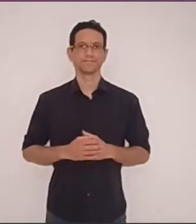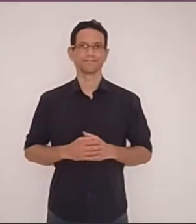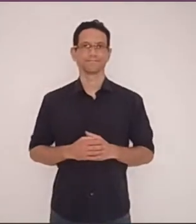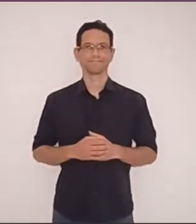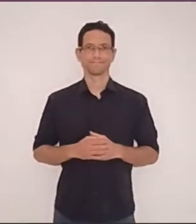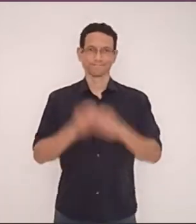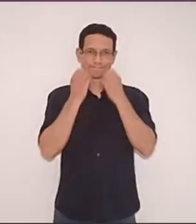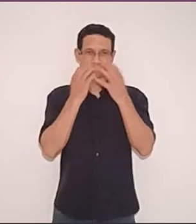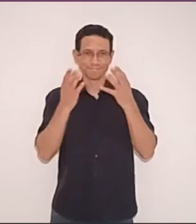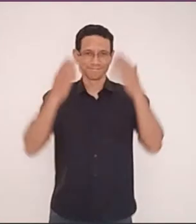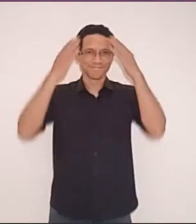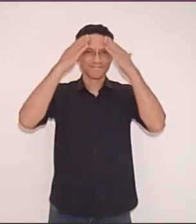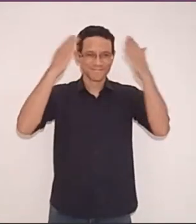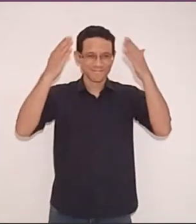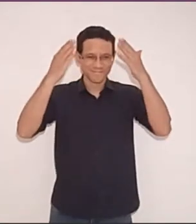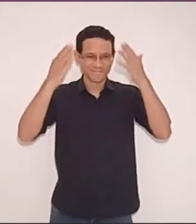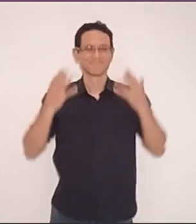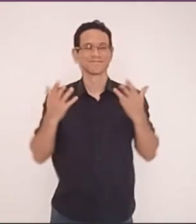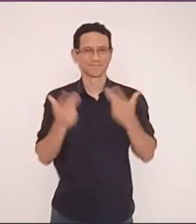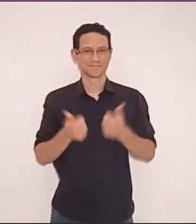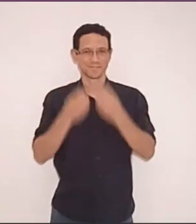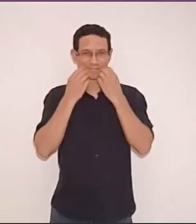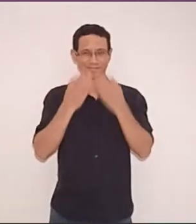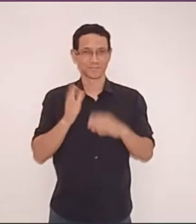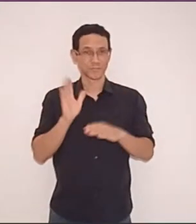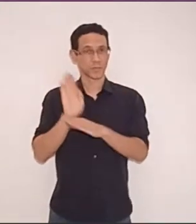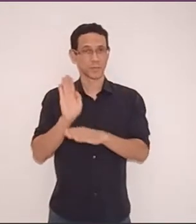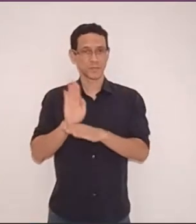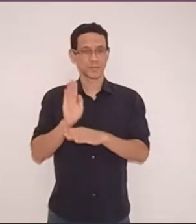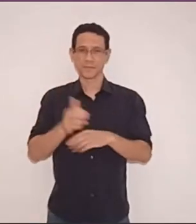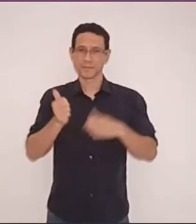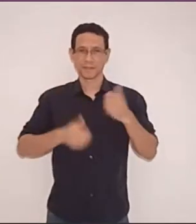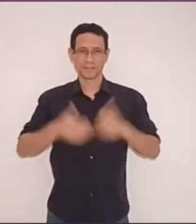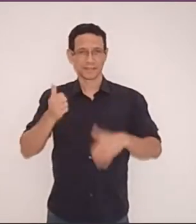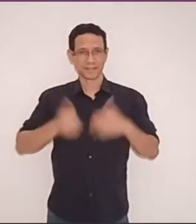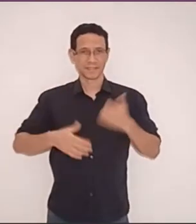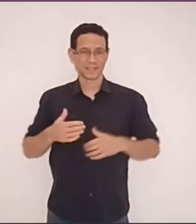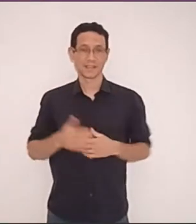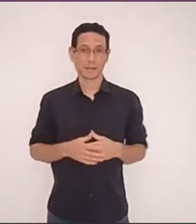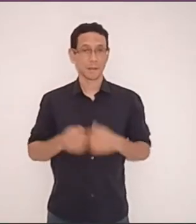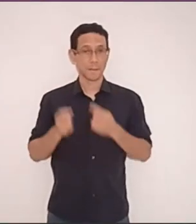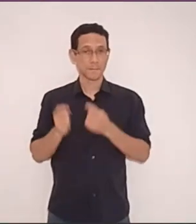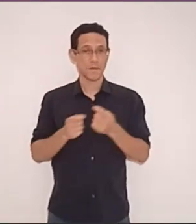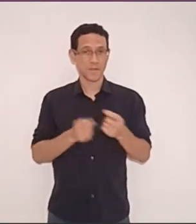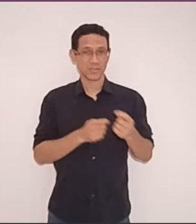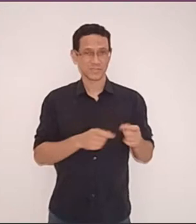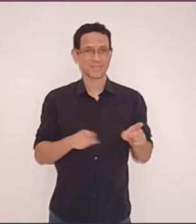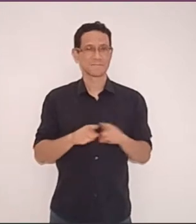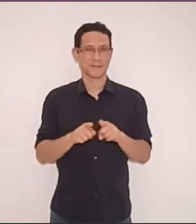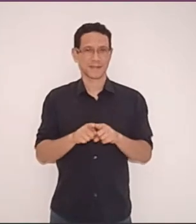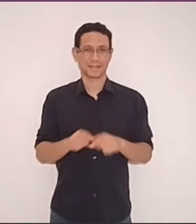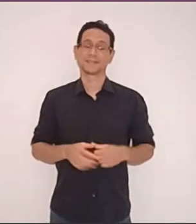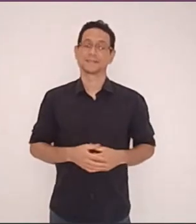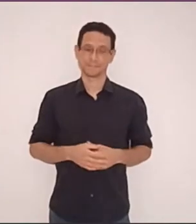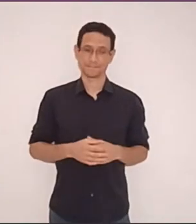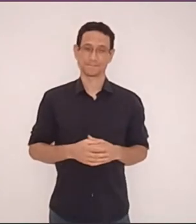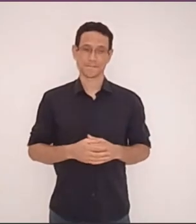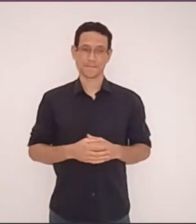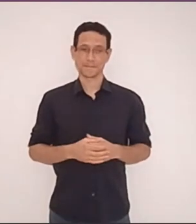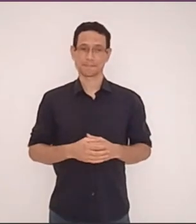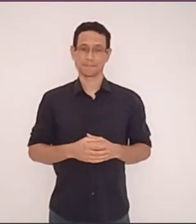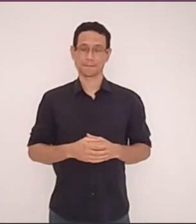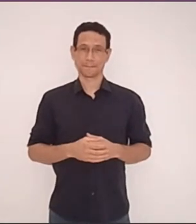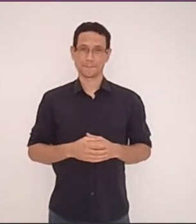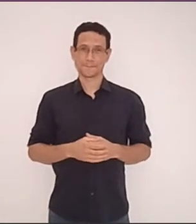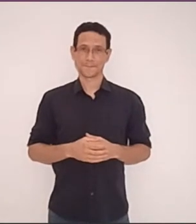obrigado aí pela pelas colaborações e em provocações tem uma uma